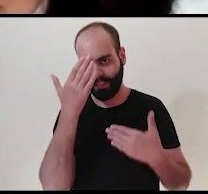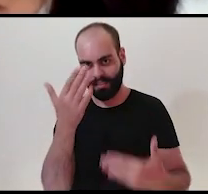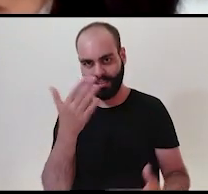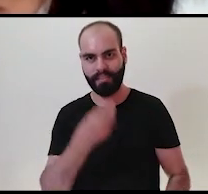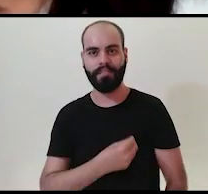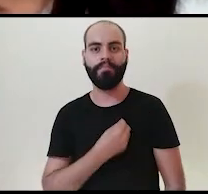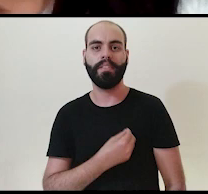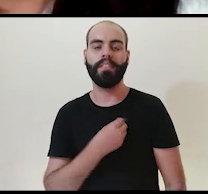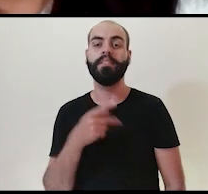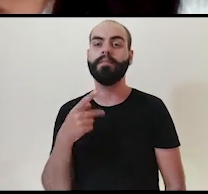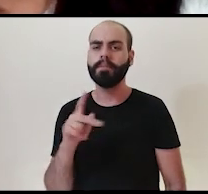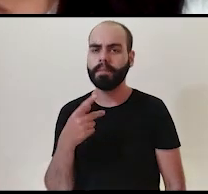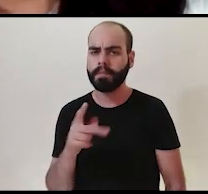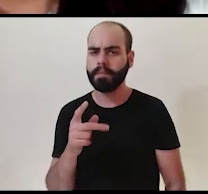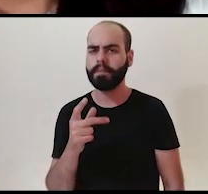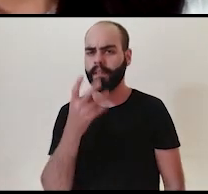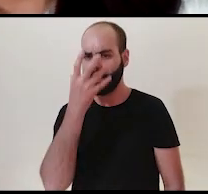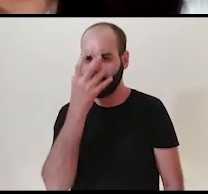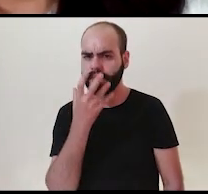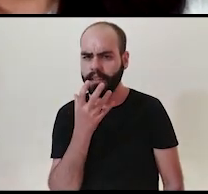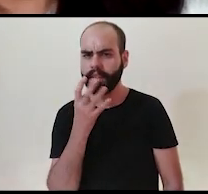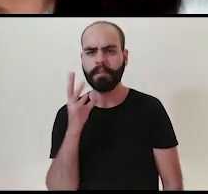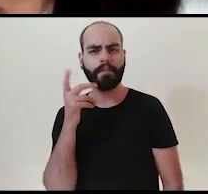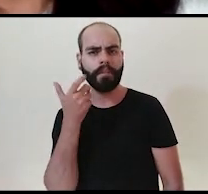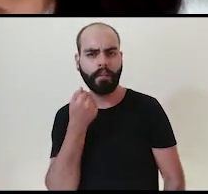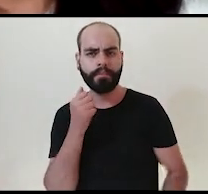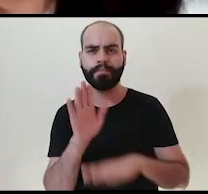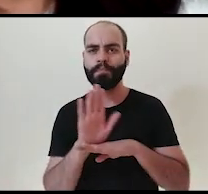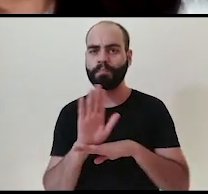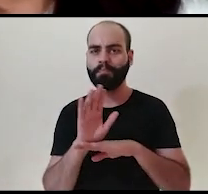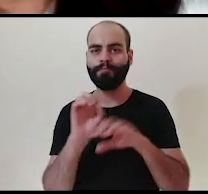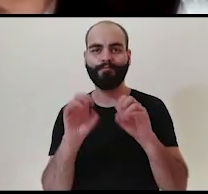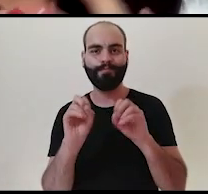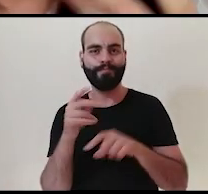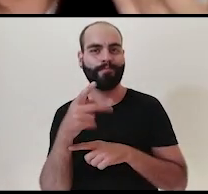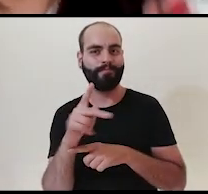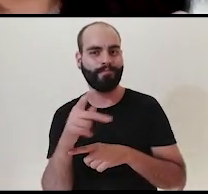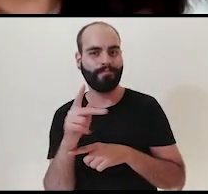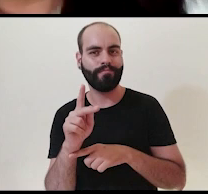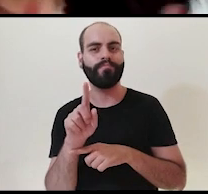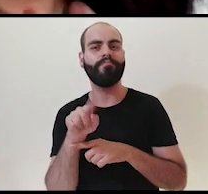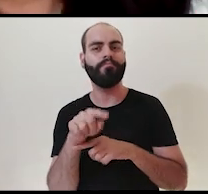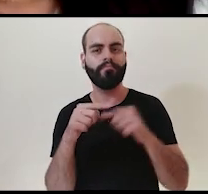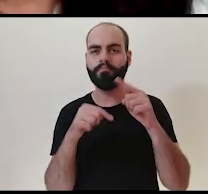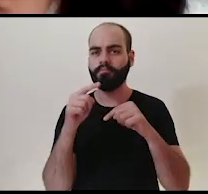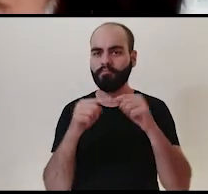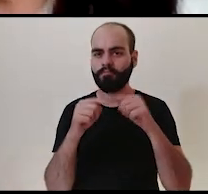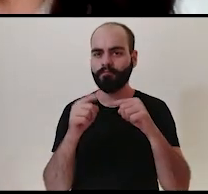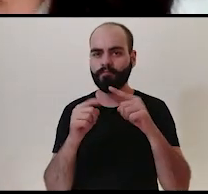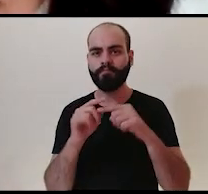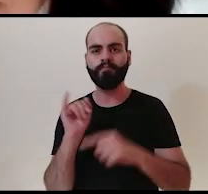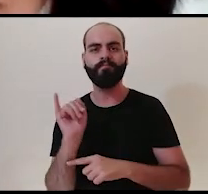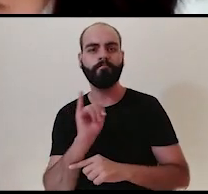muito a sua participação mesmo. Eu acho que esse material aqui é um material, como eu já previ, é um material rico,